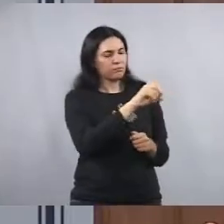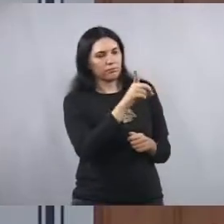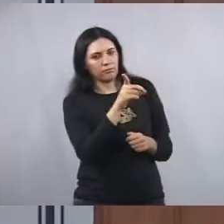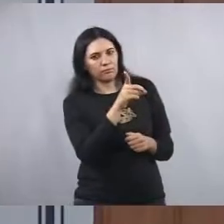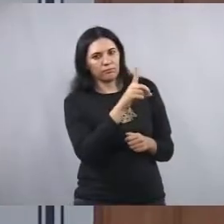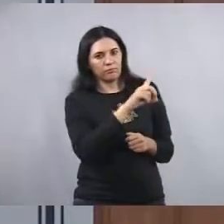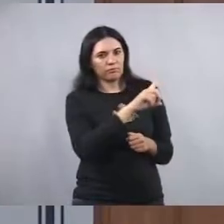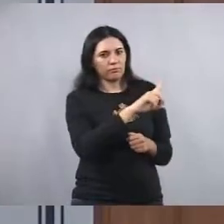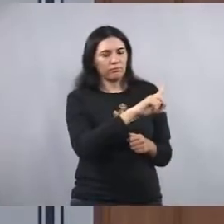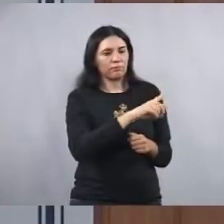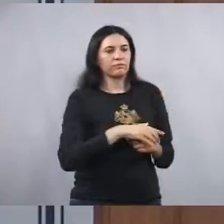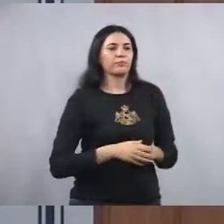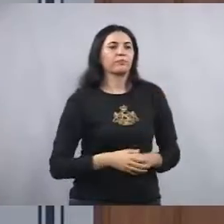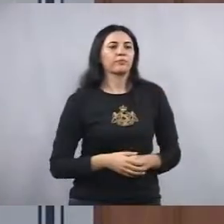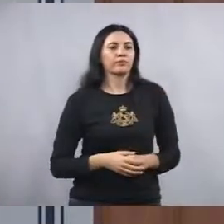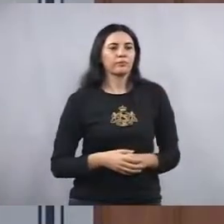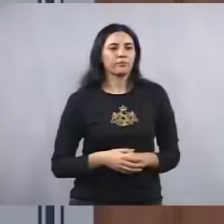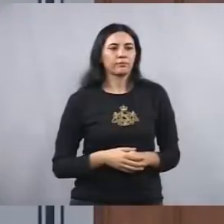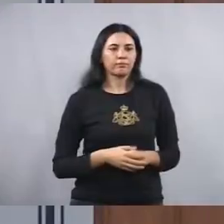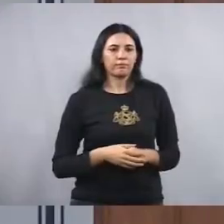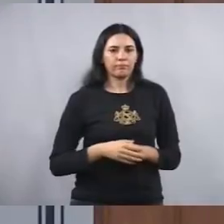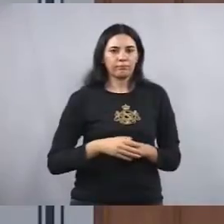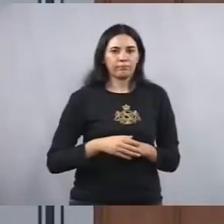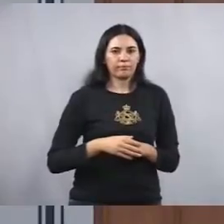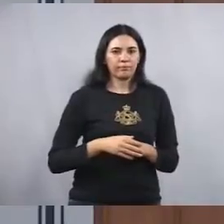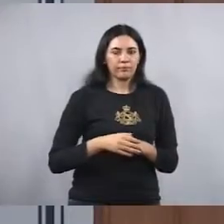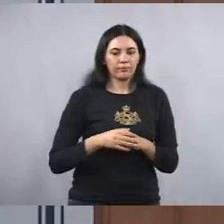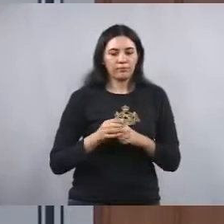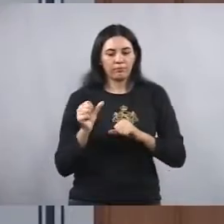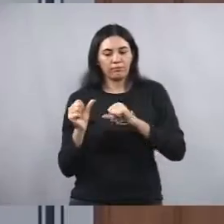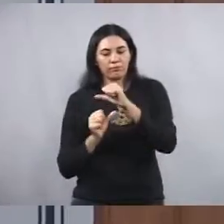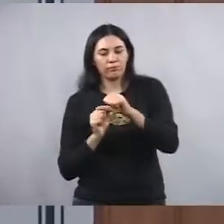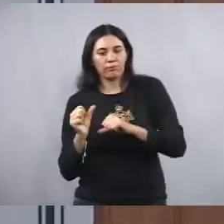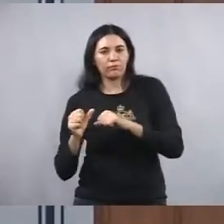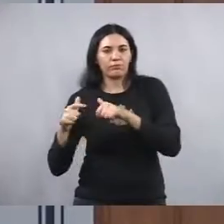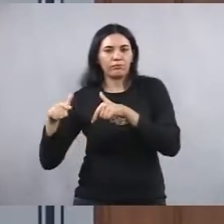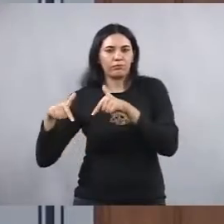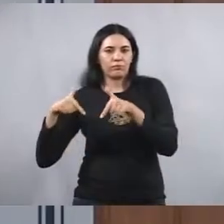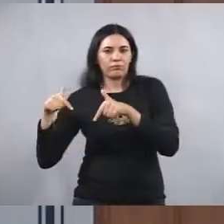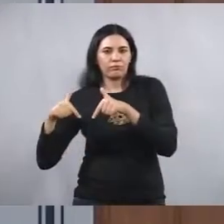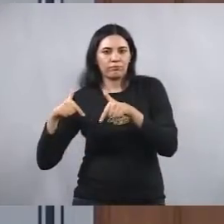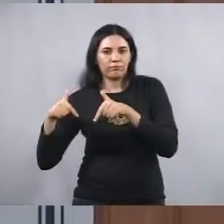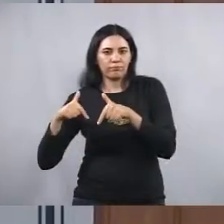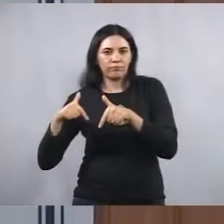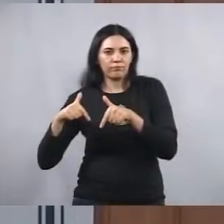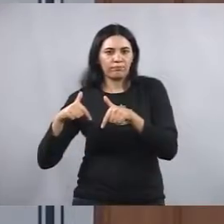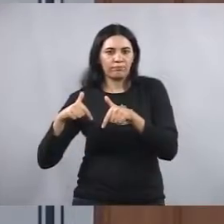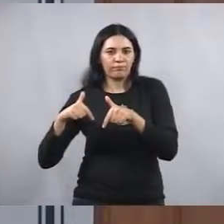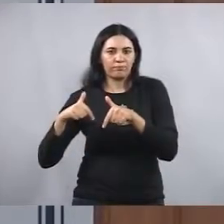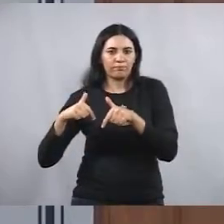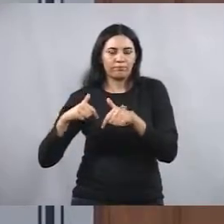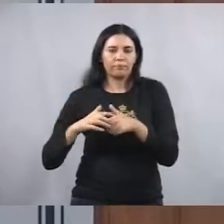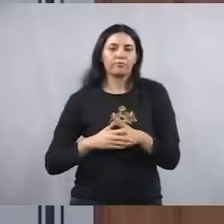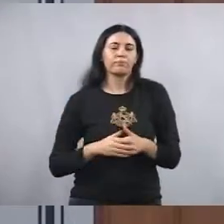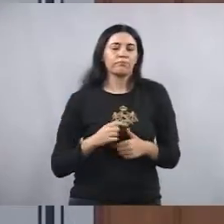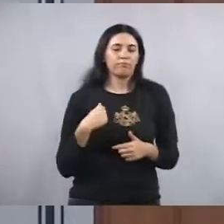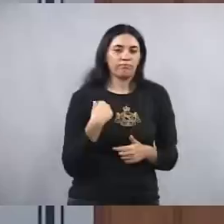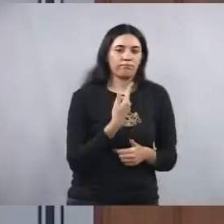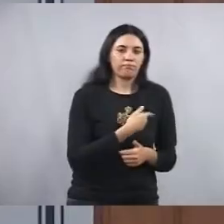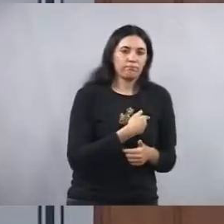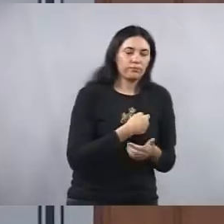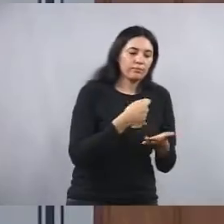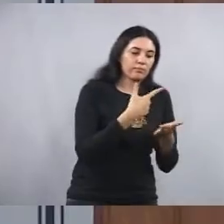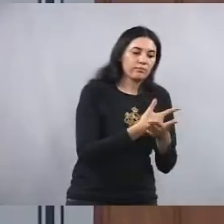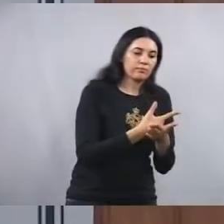tempo encostado em outras funções até mesmo em desvio de função e nós pagamos